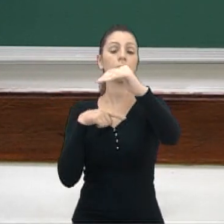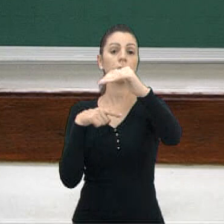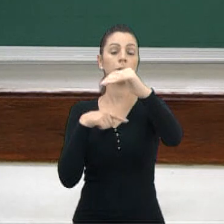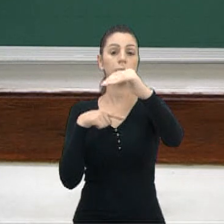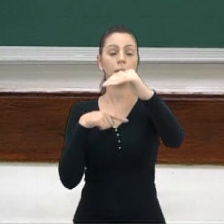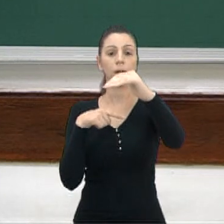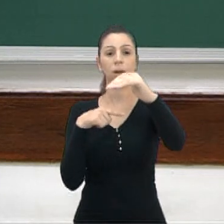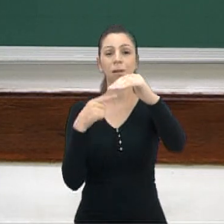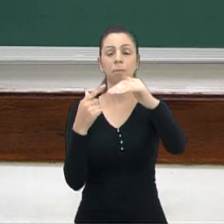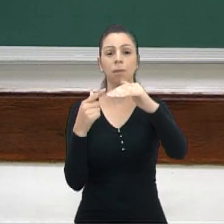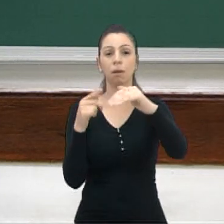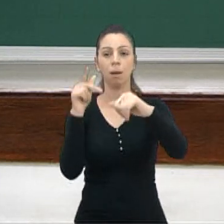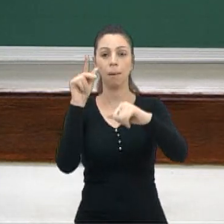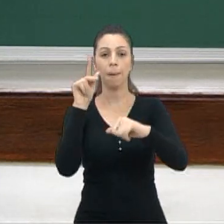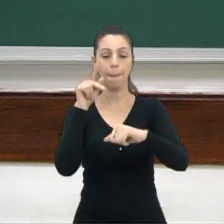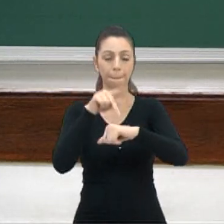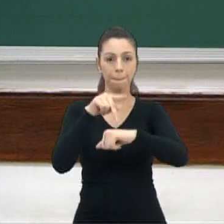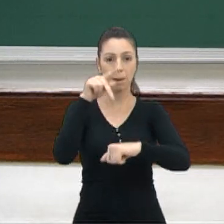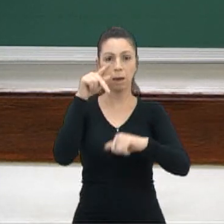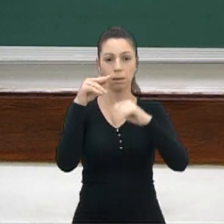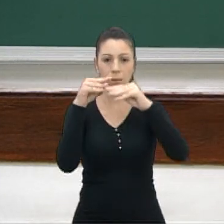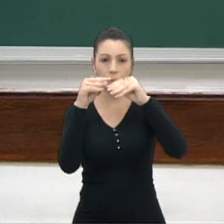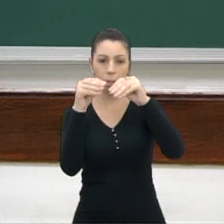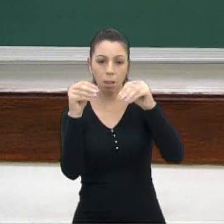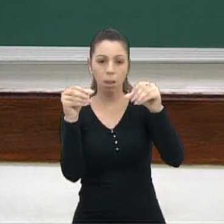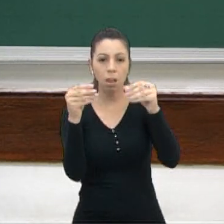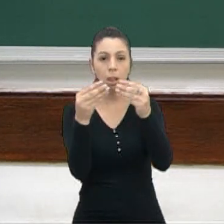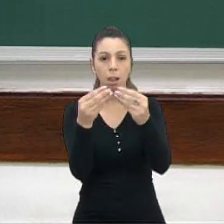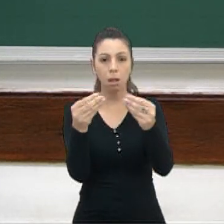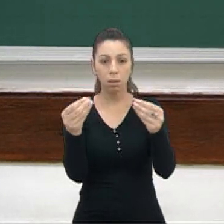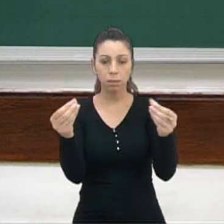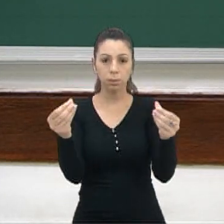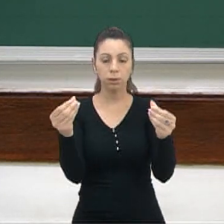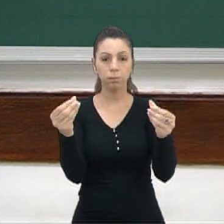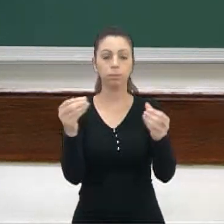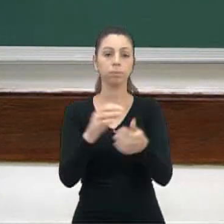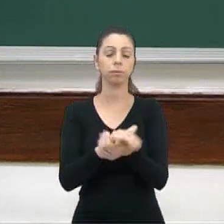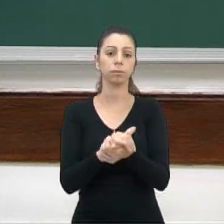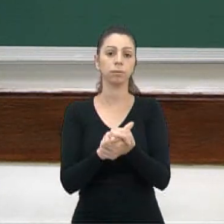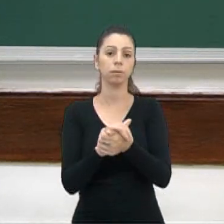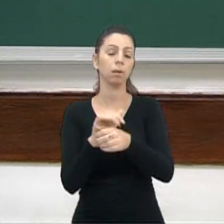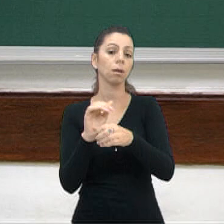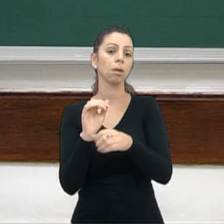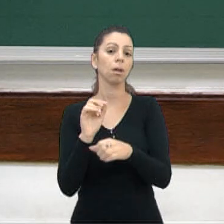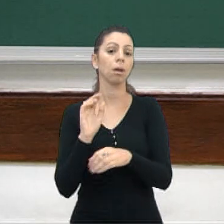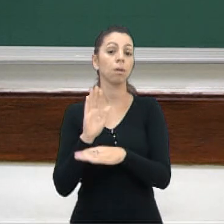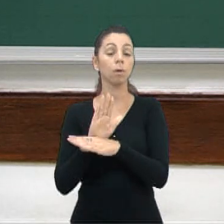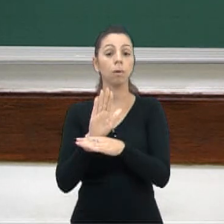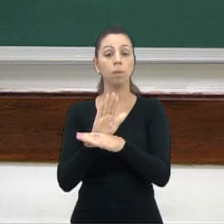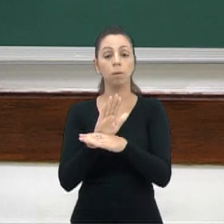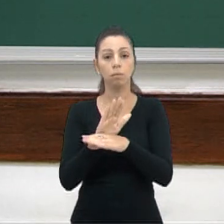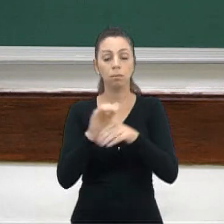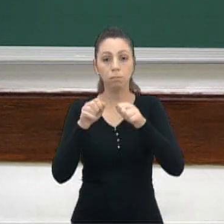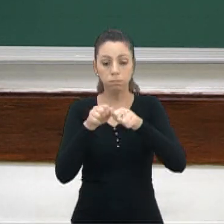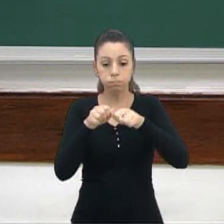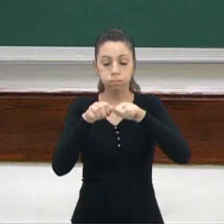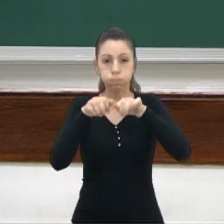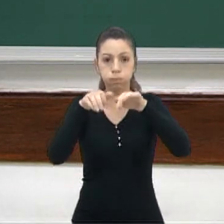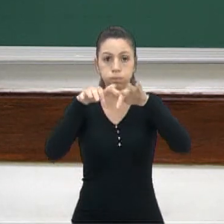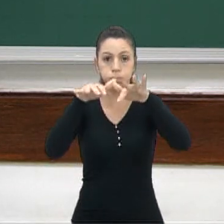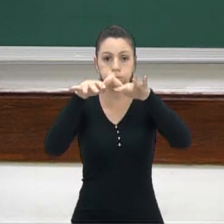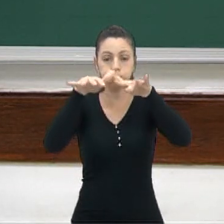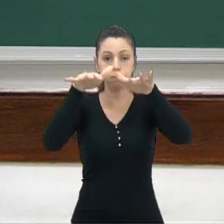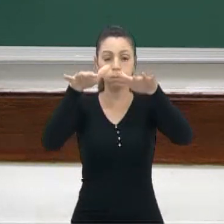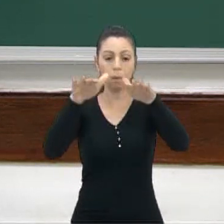estado pastoso, que não é nem líquido, mas também não é nem sólido, permite e faz pressão para que estes